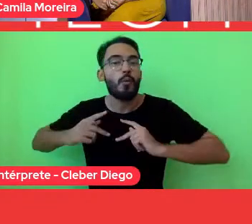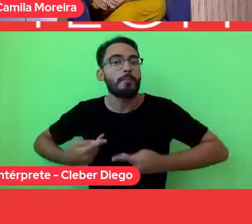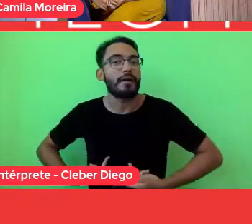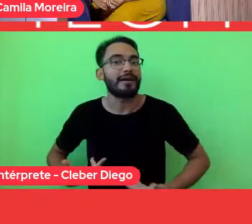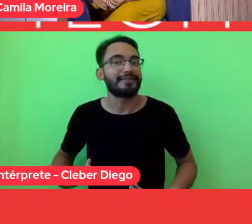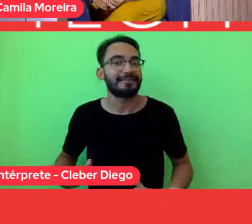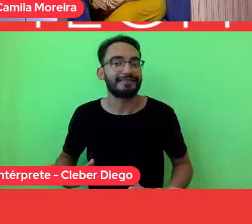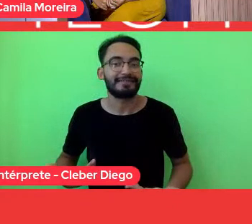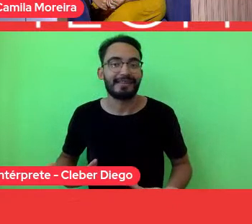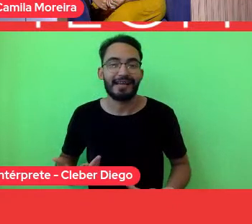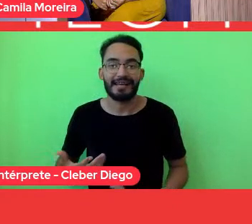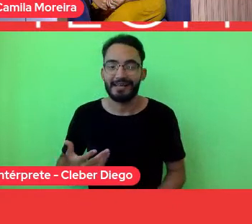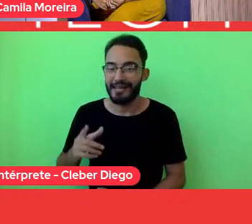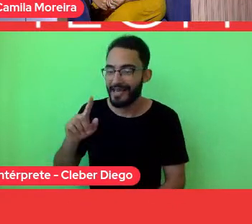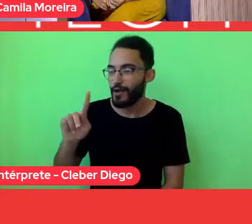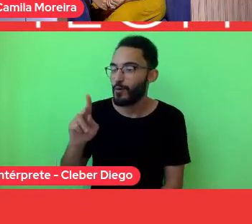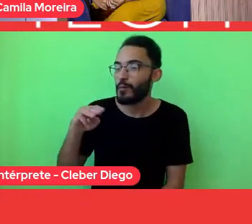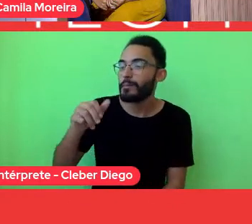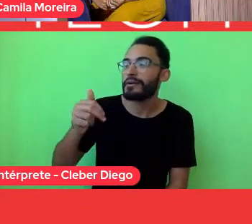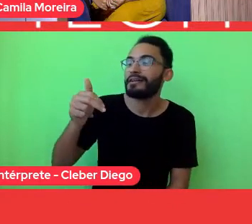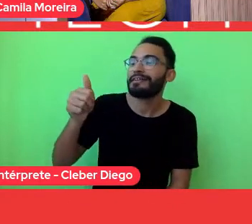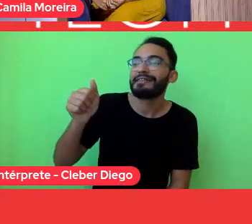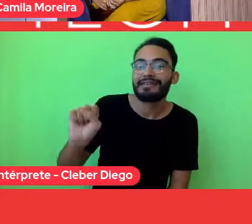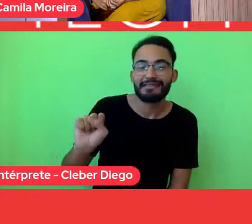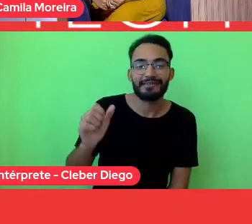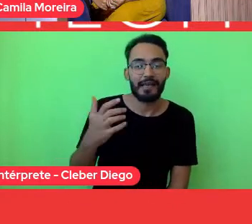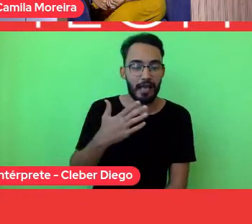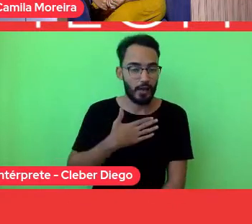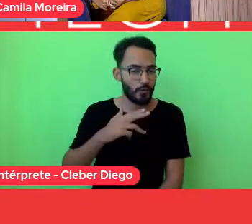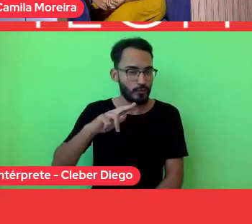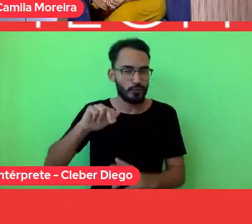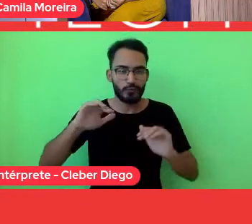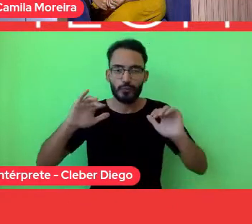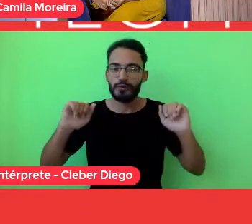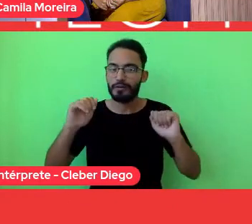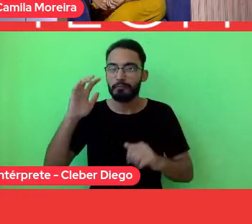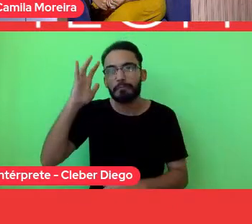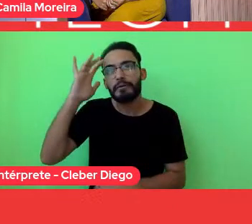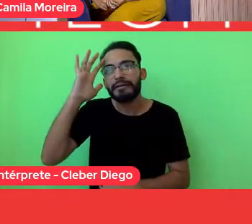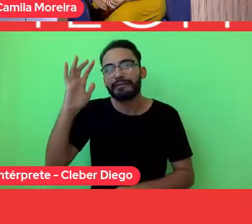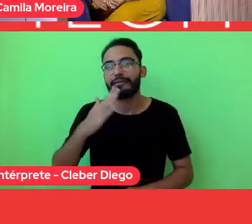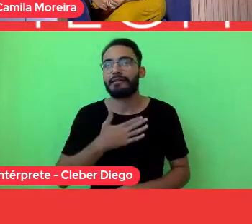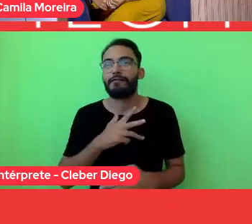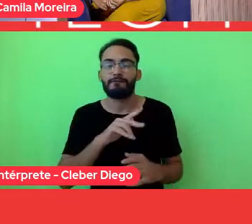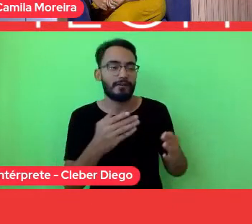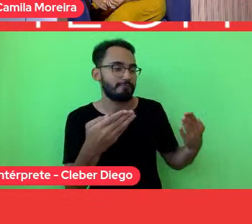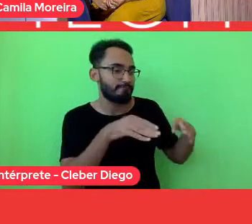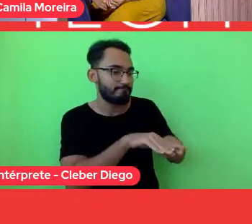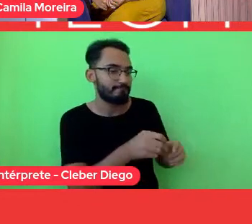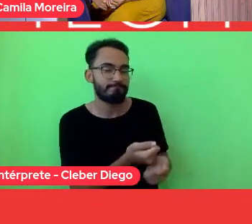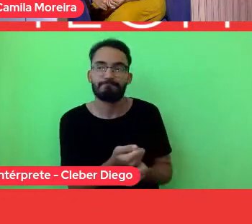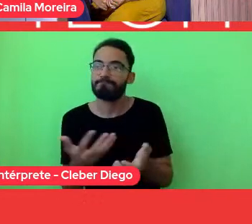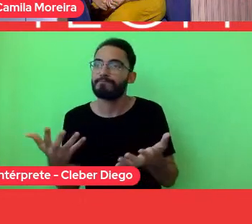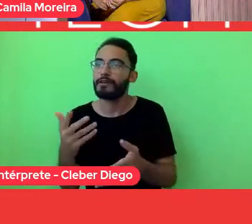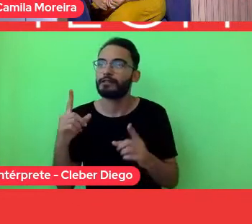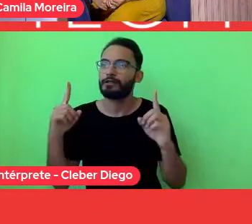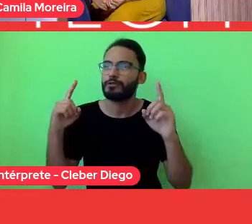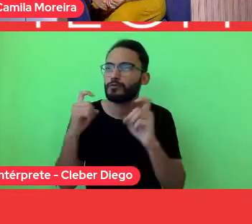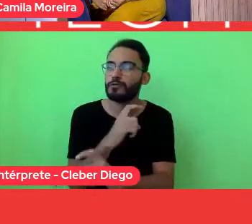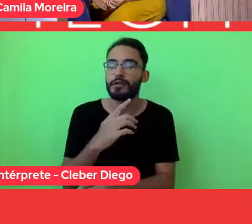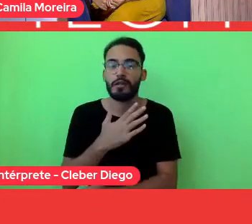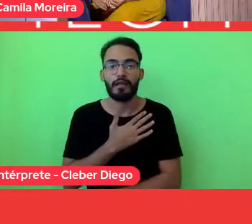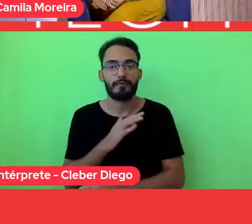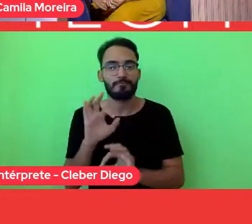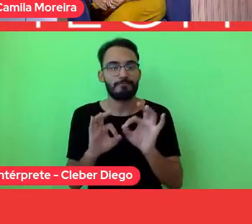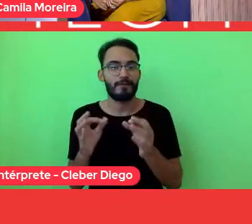nem imaginei que eu estaria hoje fazendo, enfim, entregas de certa forma complexas que eu faço.